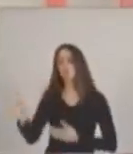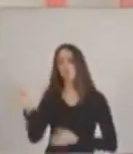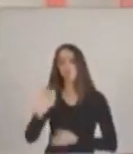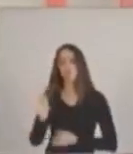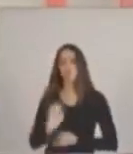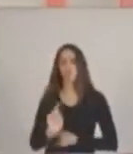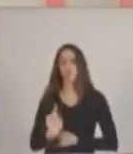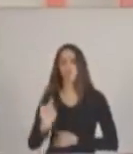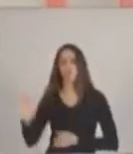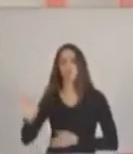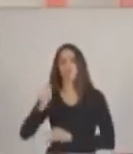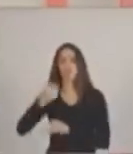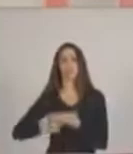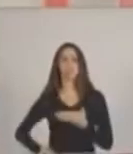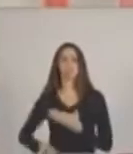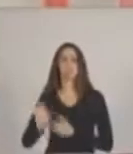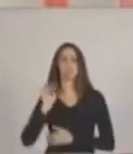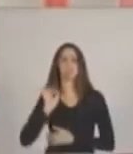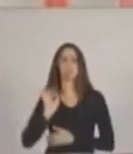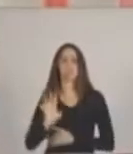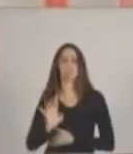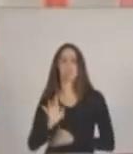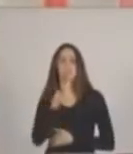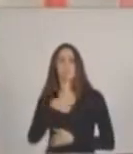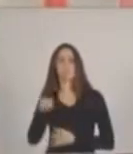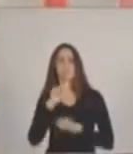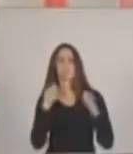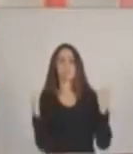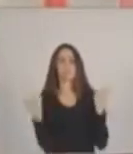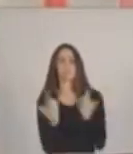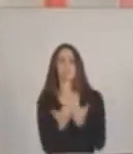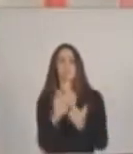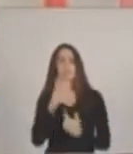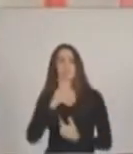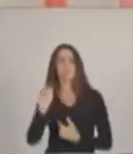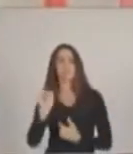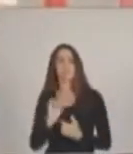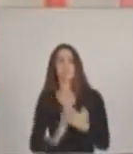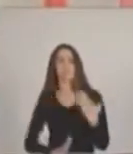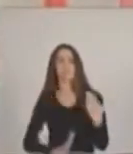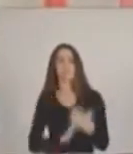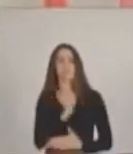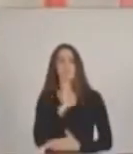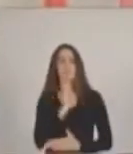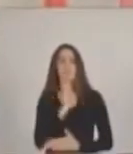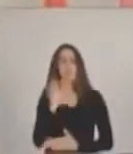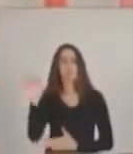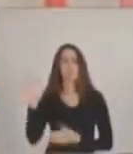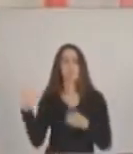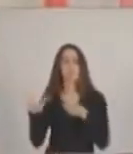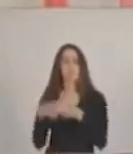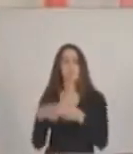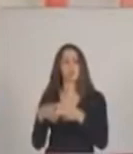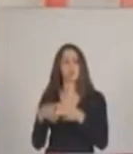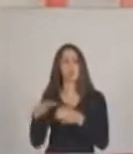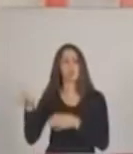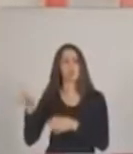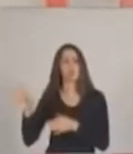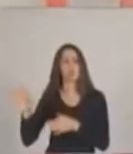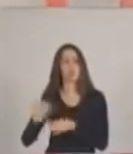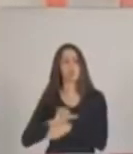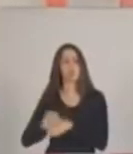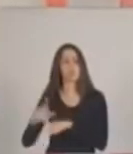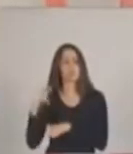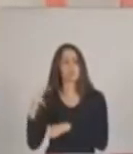que ele acosta, porque senão essa casa vai estar dando um aval ao Tribunal de Justiça para ela usar esse argumento até mesmo